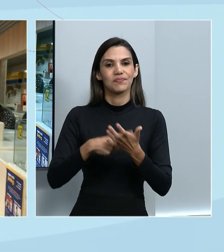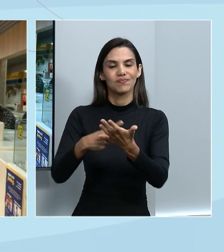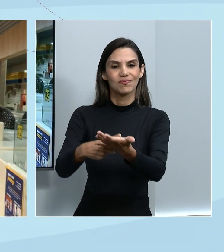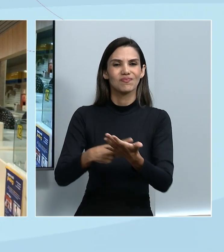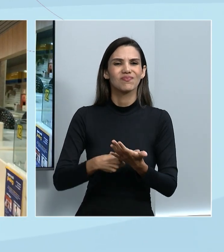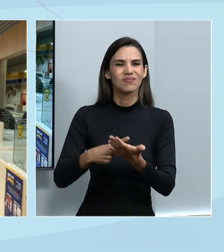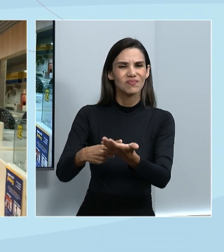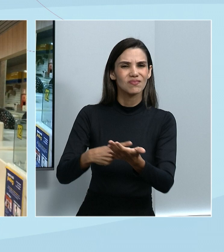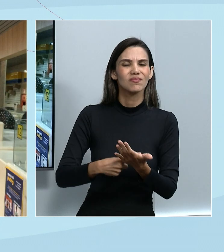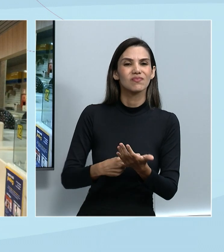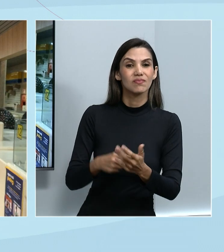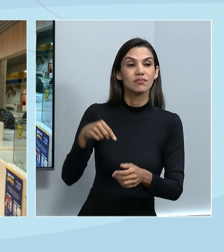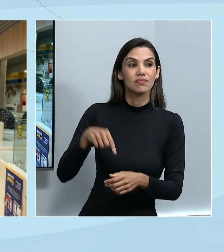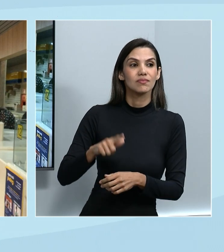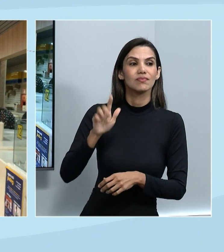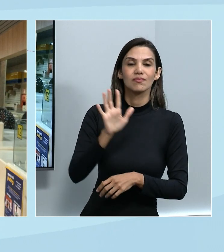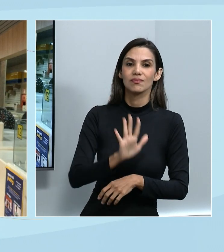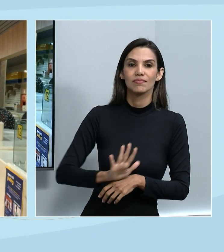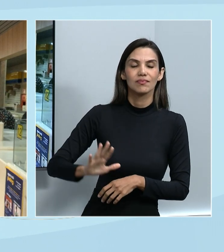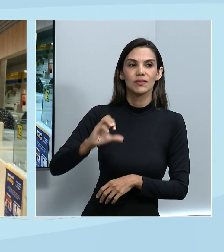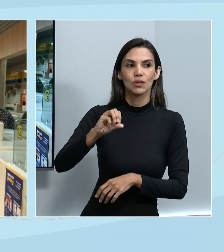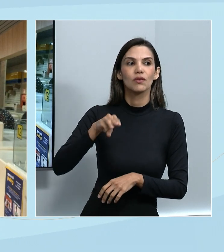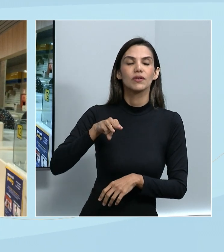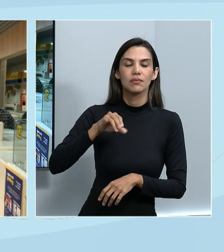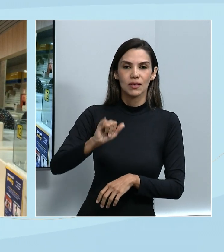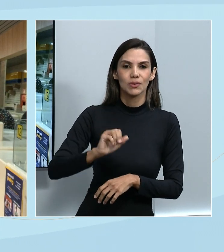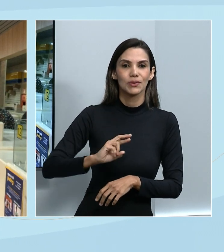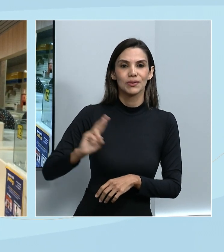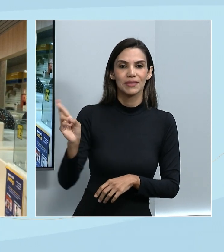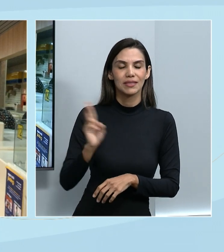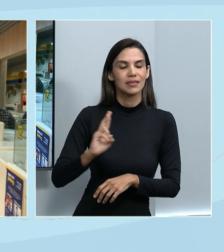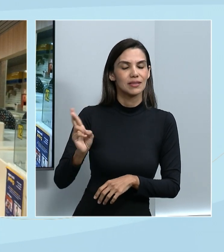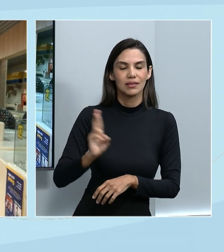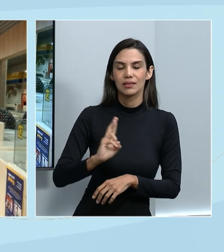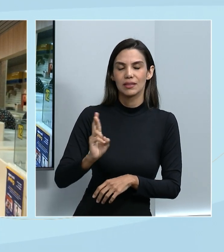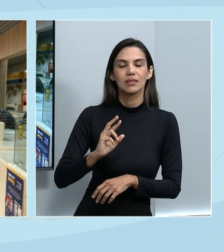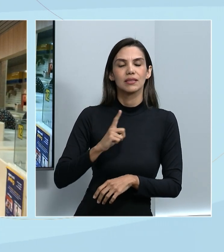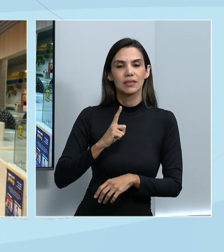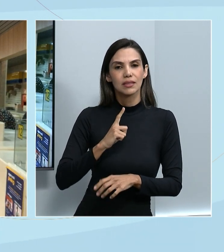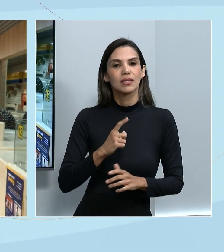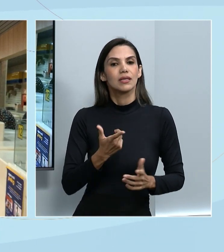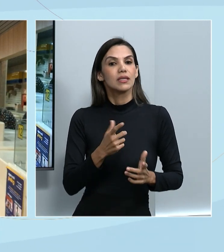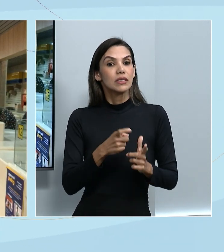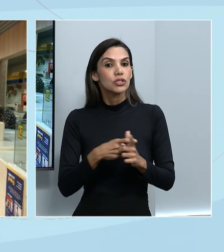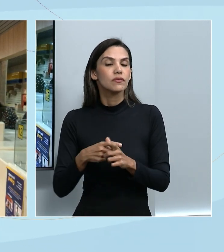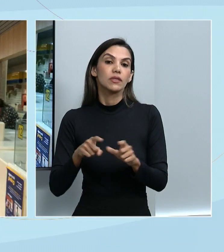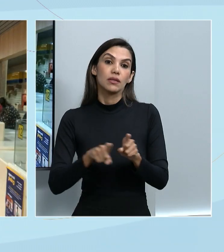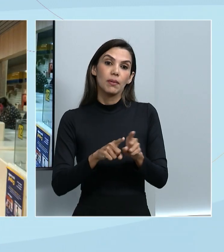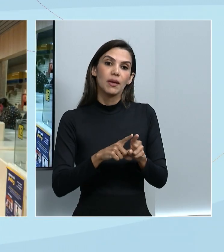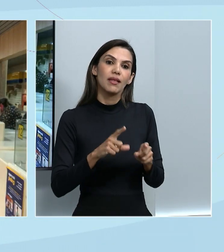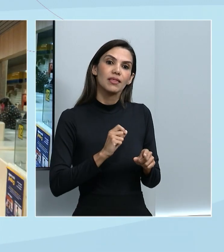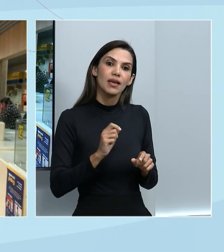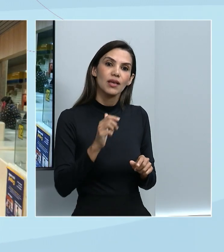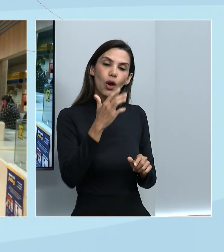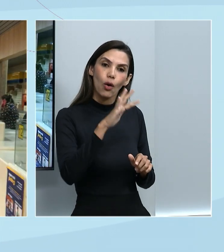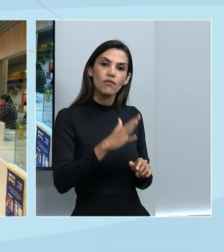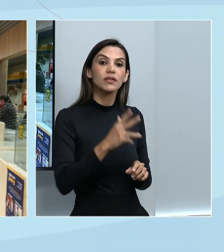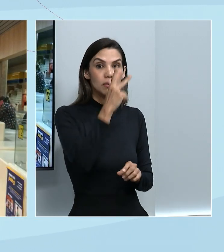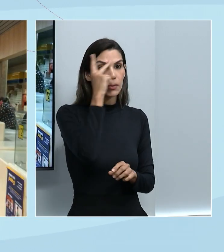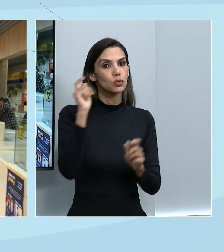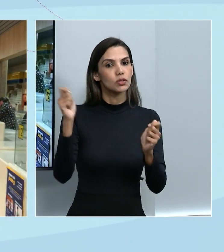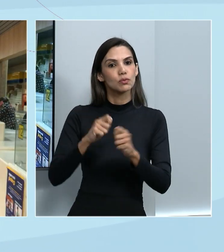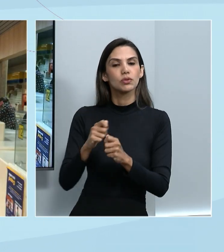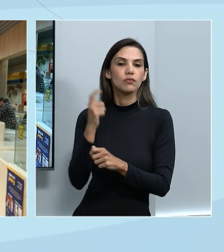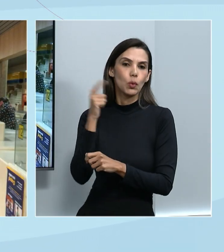no estado de Goiás, vão ser mais de 9 milhões de pessoas, 20 milhões de dívidas com ofertas e 4 milhões de pessoas com acesso a essas ofertas